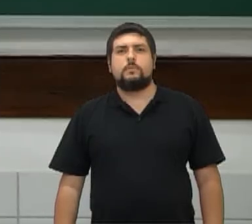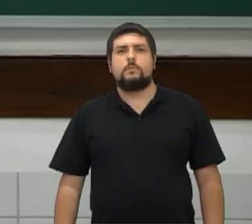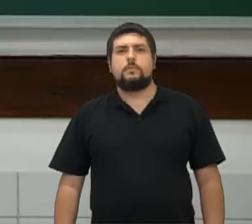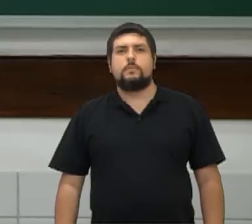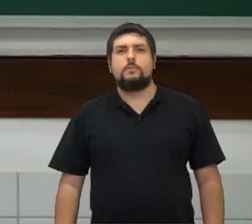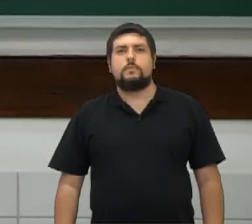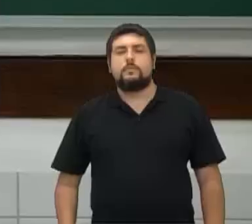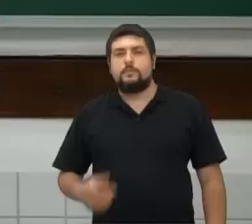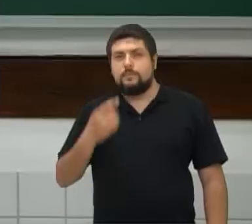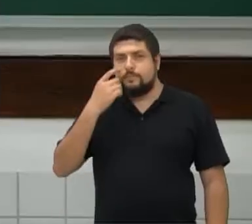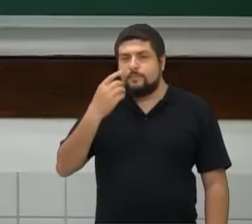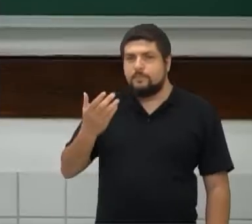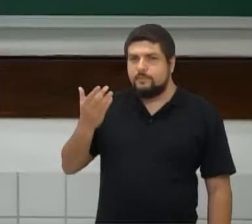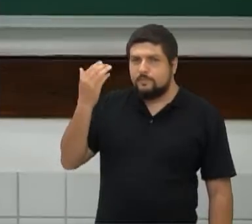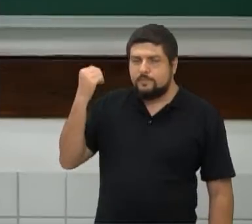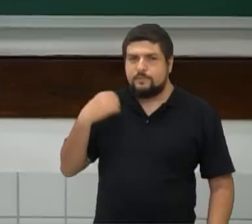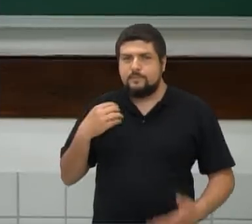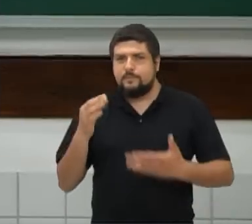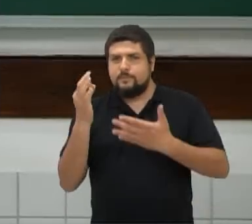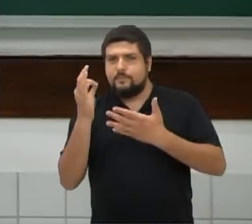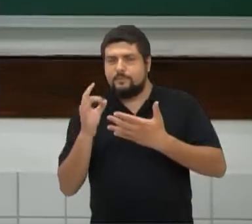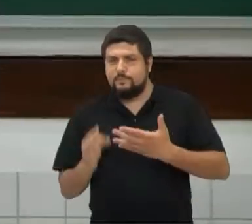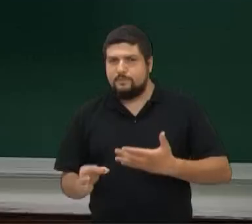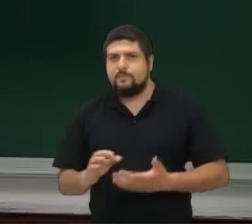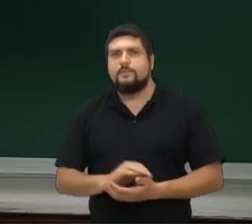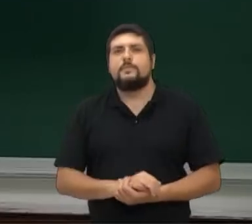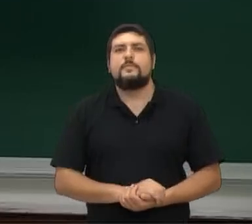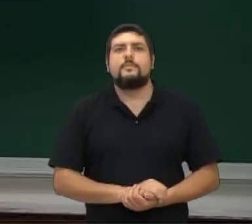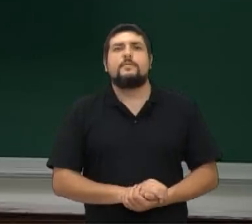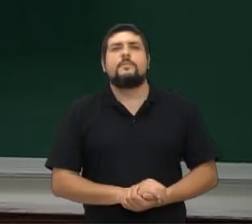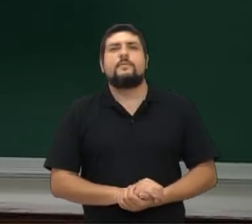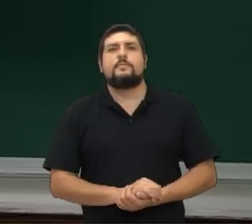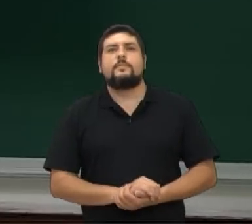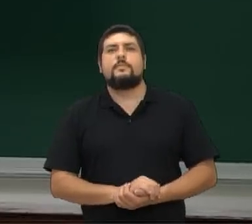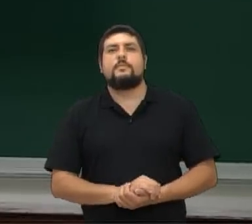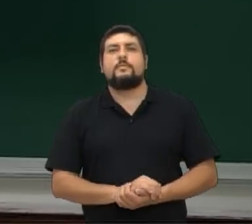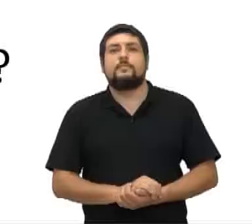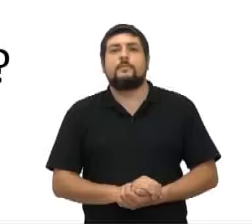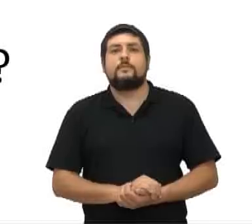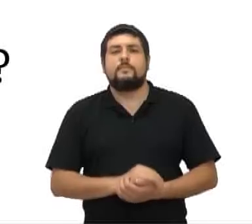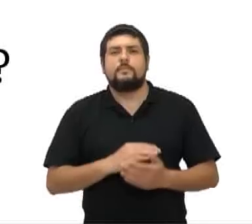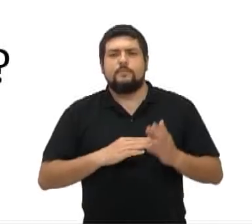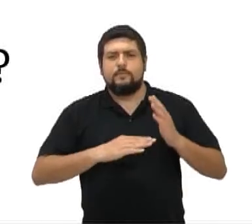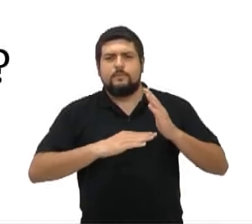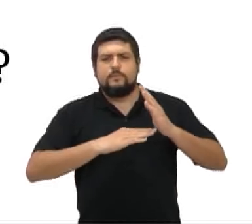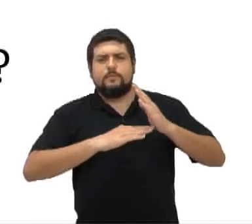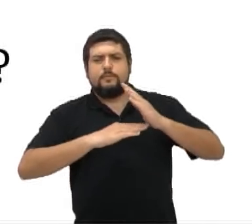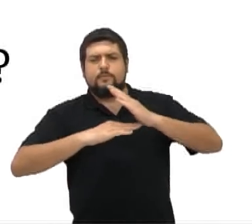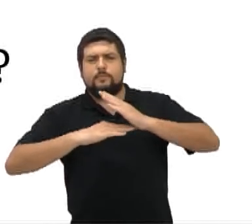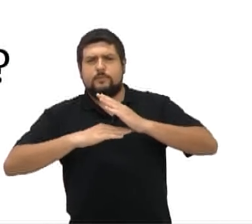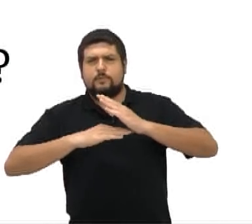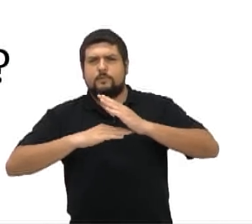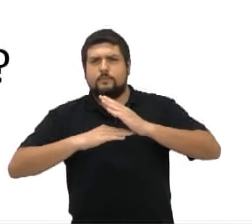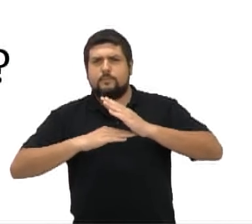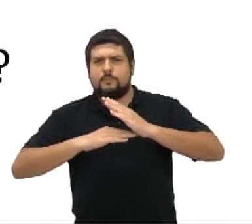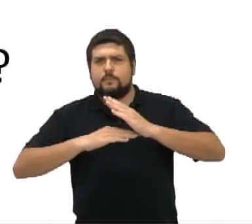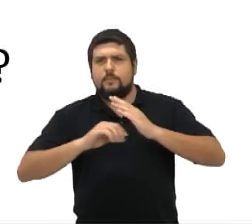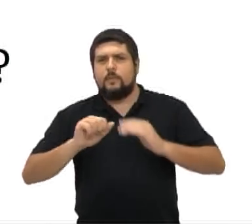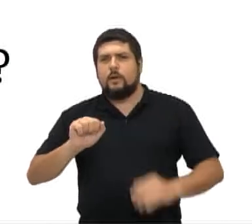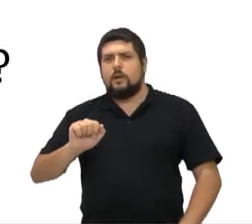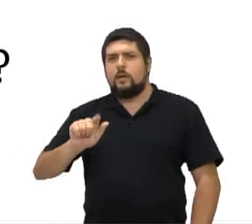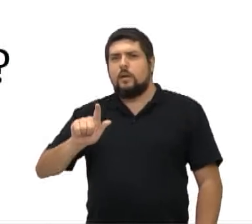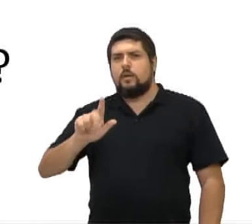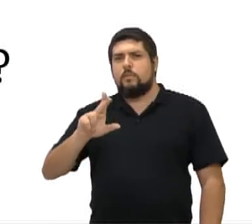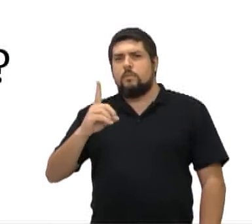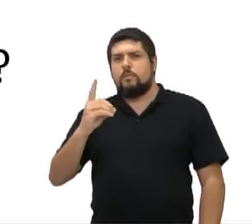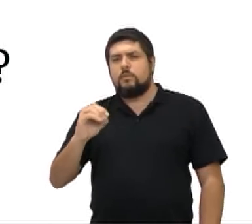Vamos lá então, corrigindo o nosso exercício, tá? Um ângulo agudo, quem é maior? Um ângulo agudo, que é menor que